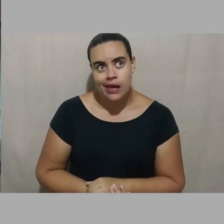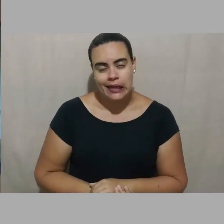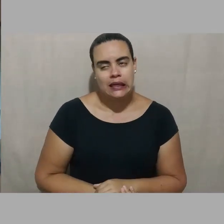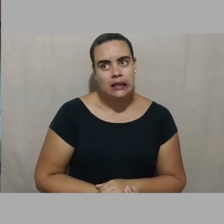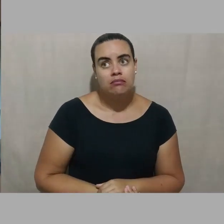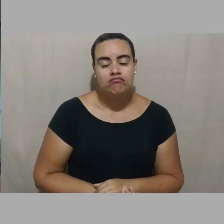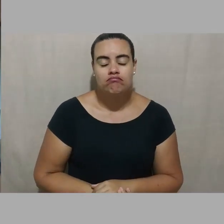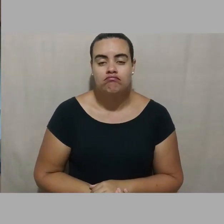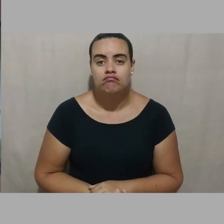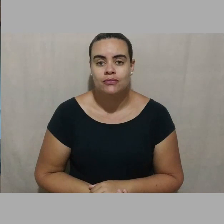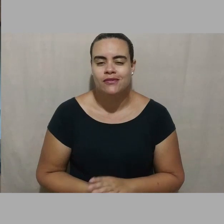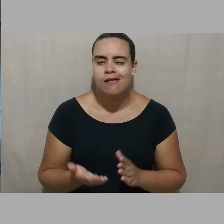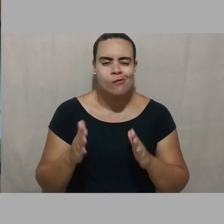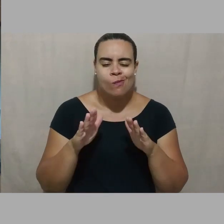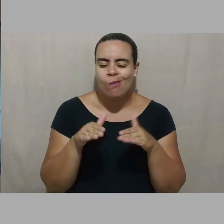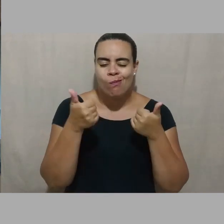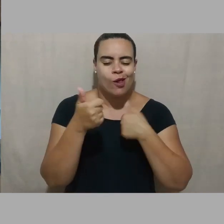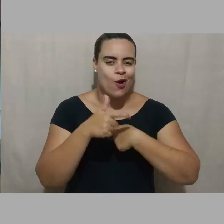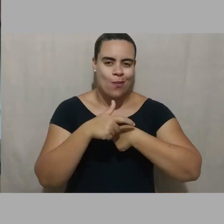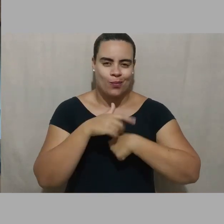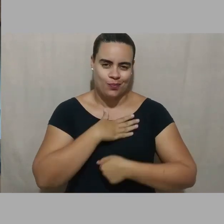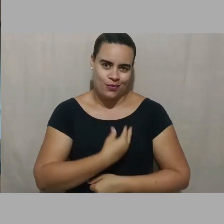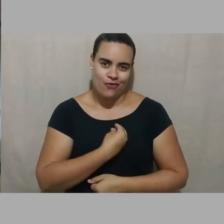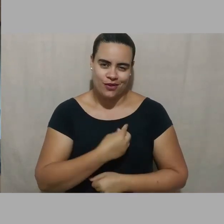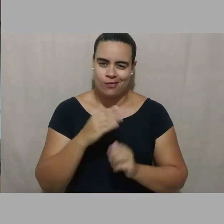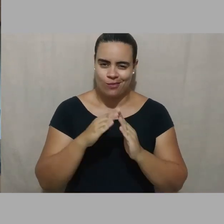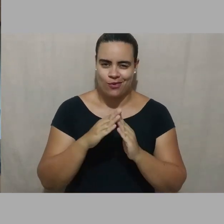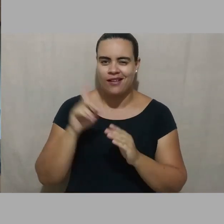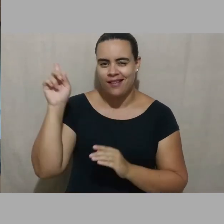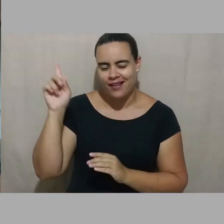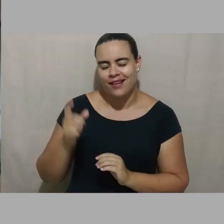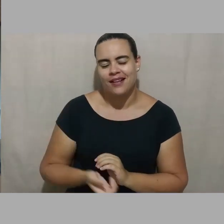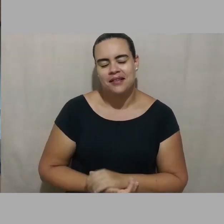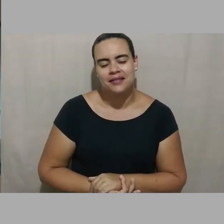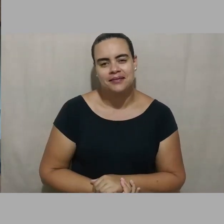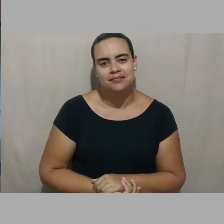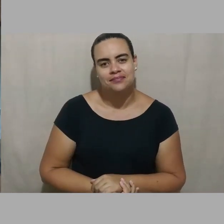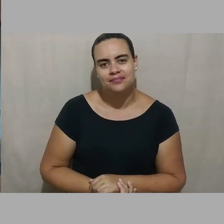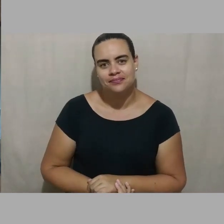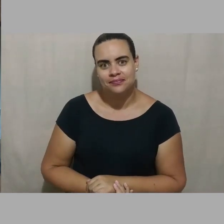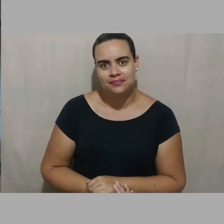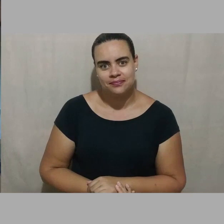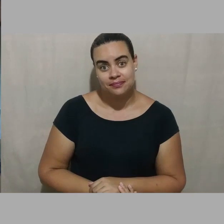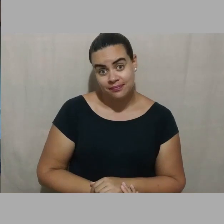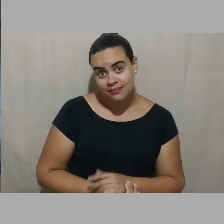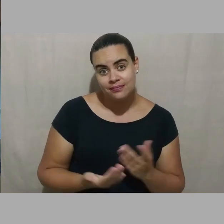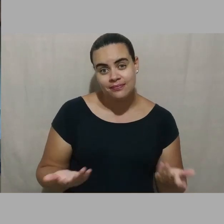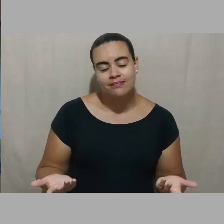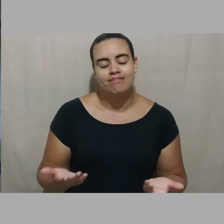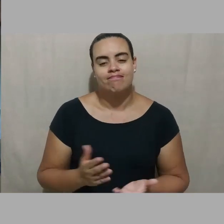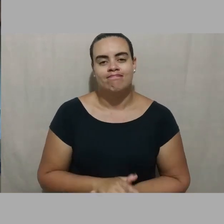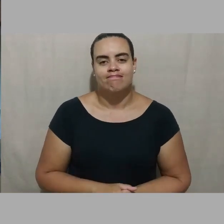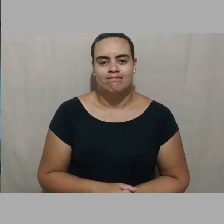foi assim, um dos melhores momentos da minha vida foi morar naquele lugar, né?